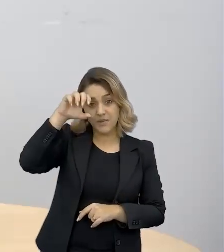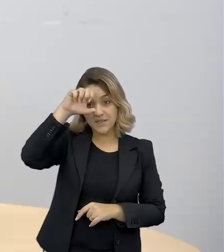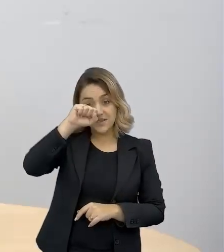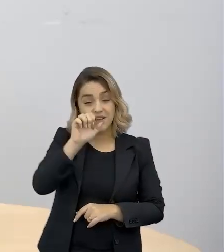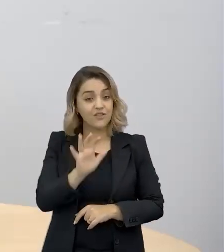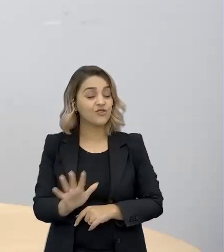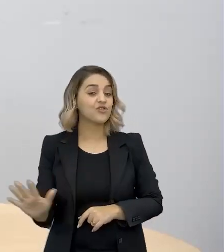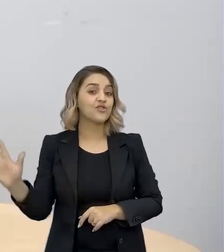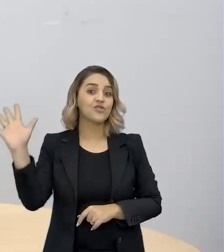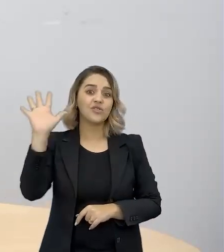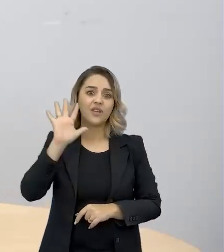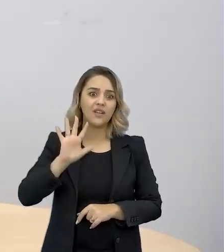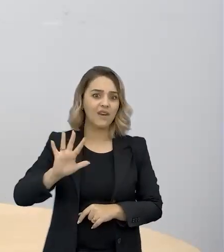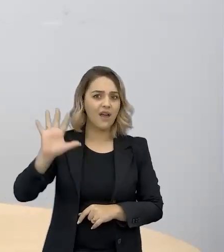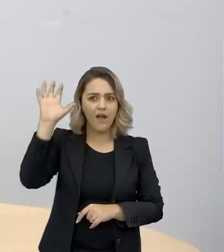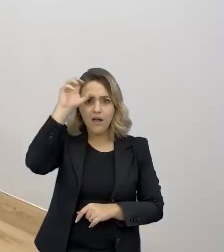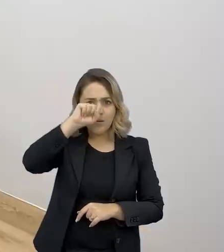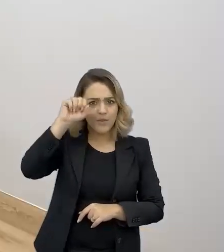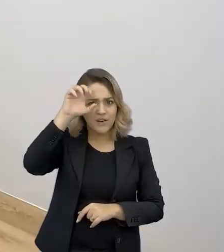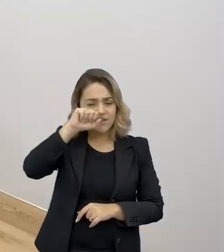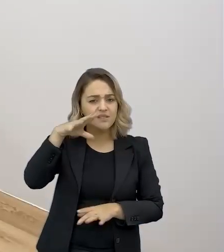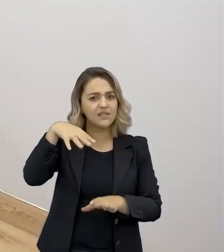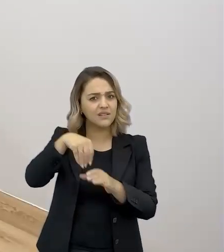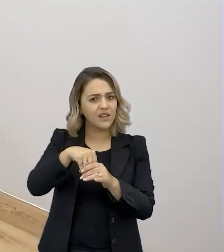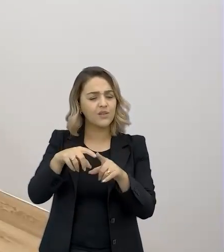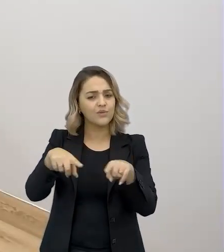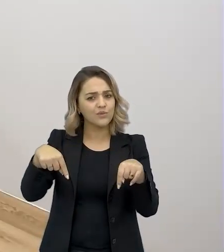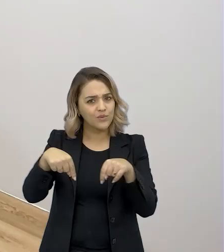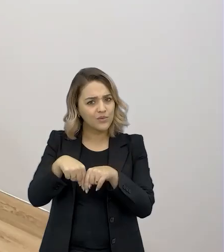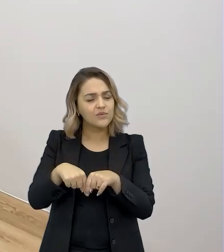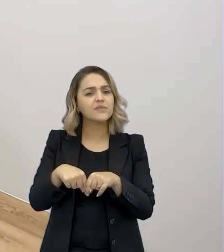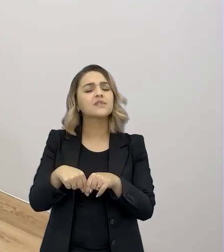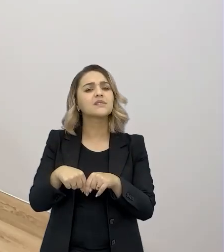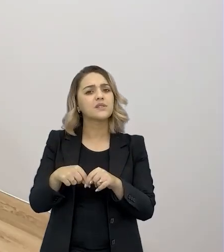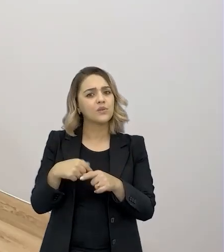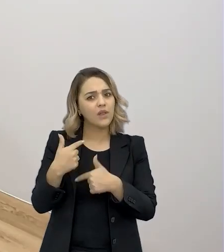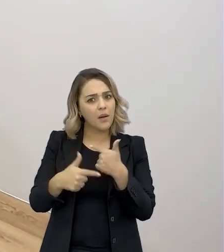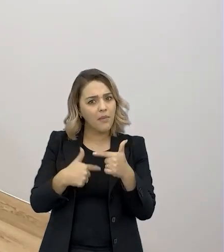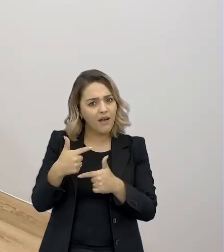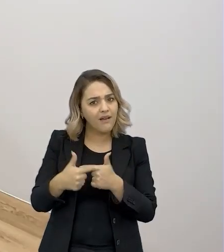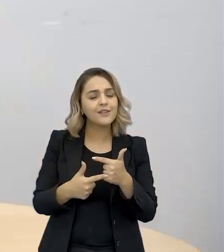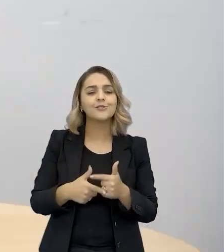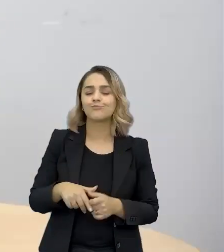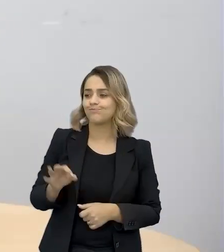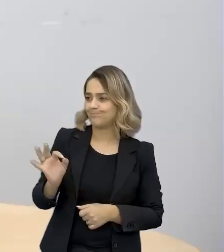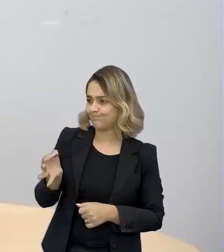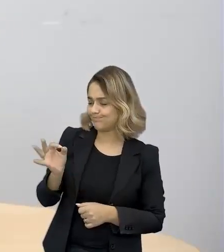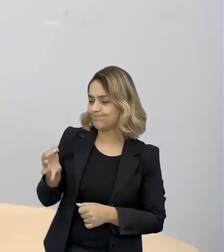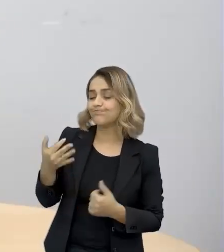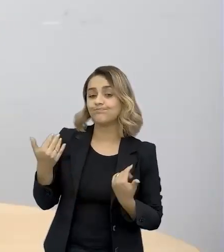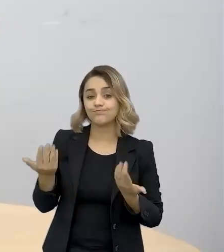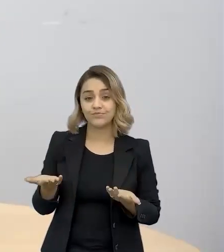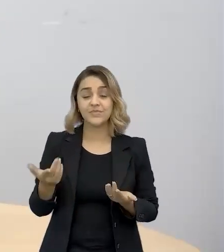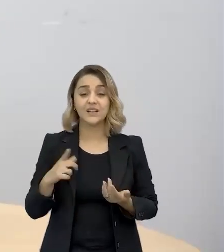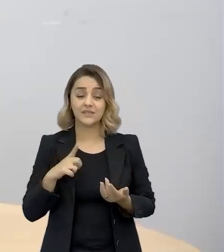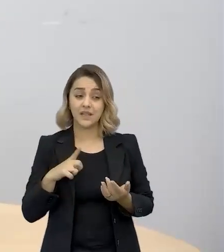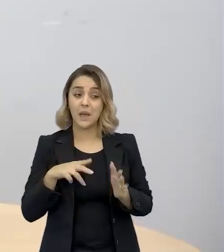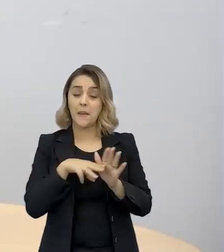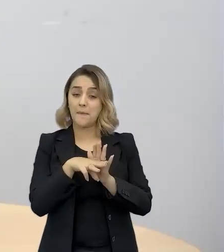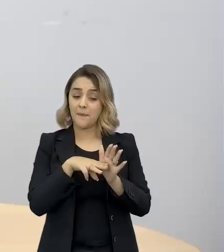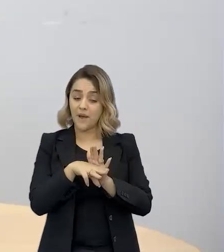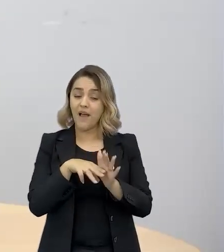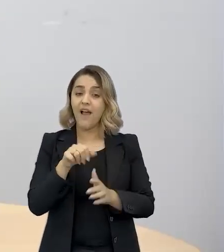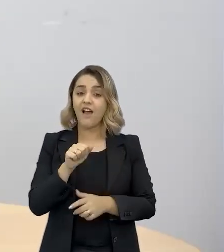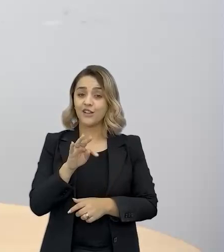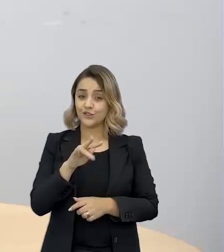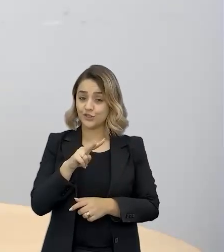porque hoje a gente tem aprendizagem até em ambiente corporativo, né, Vi? Sim. E a gente mexer com metodologias